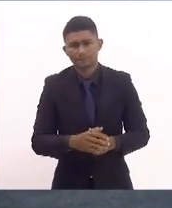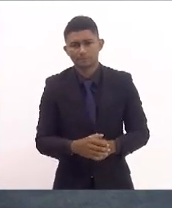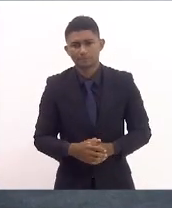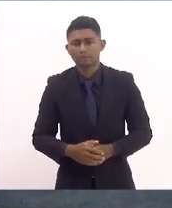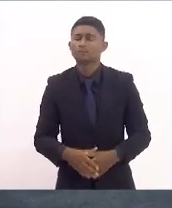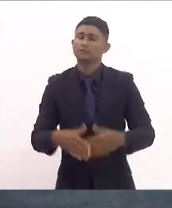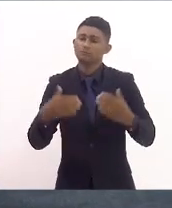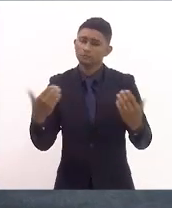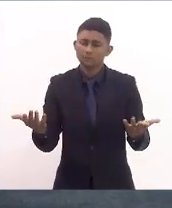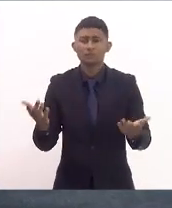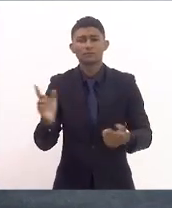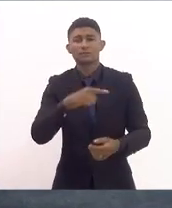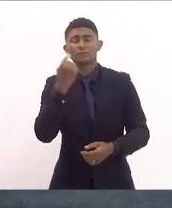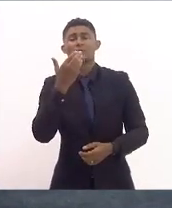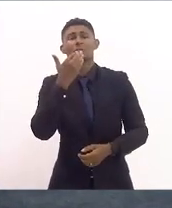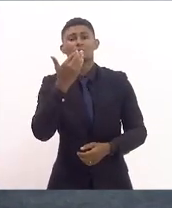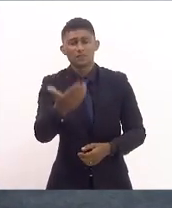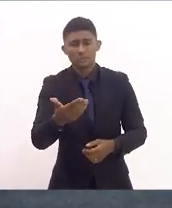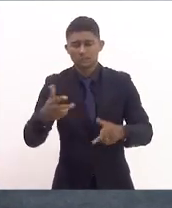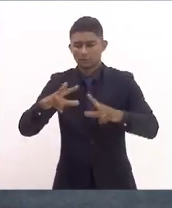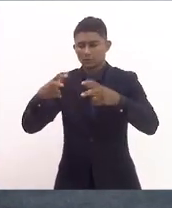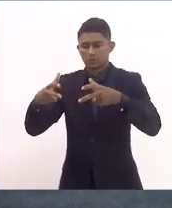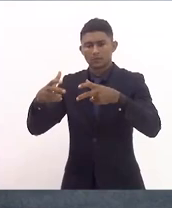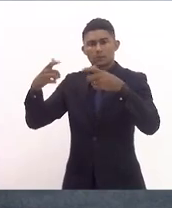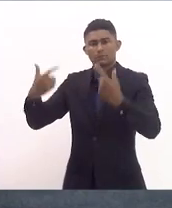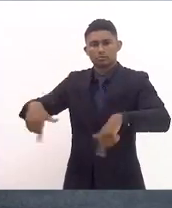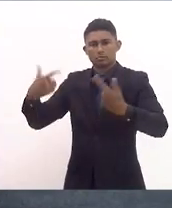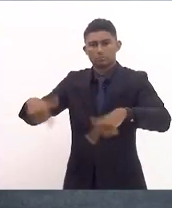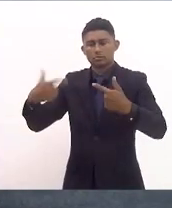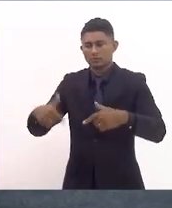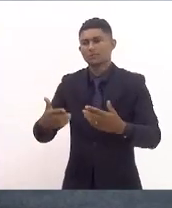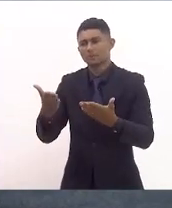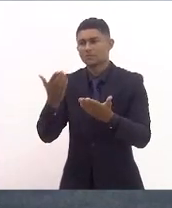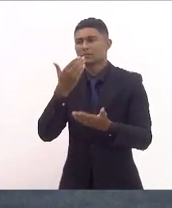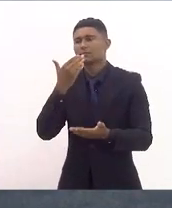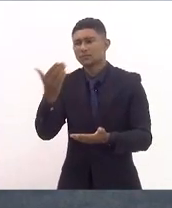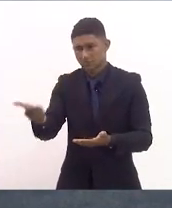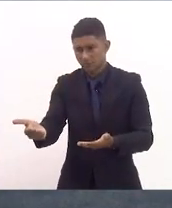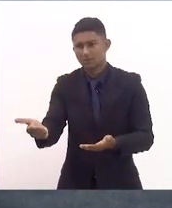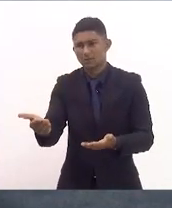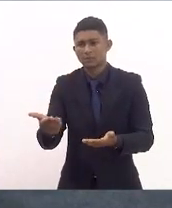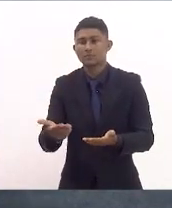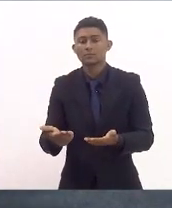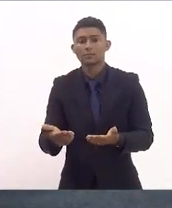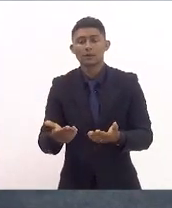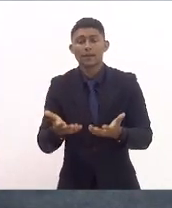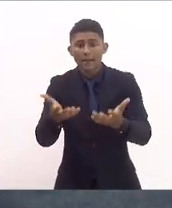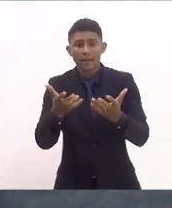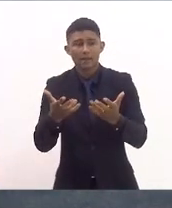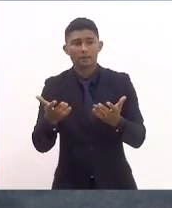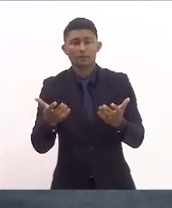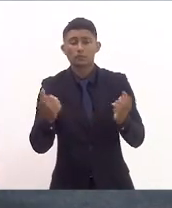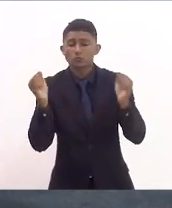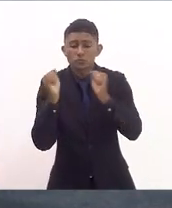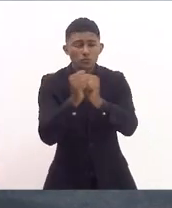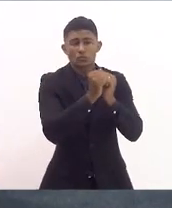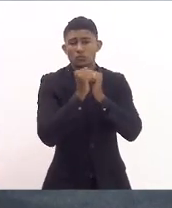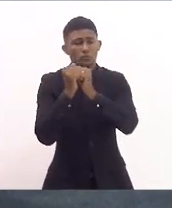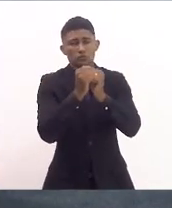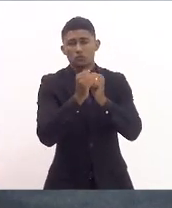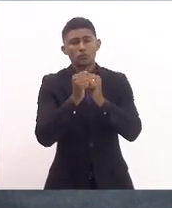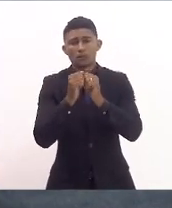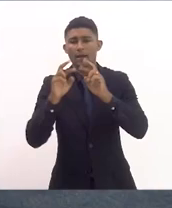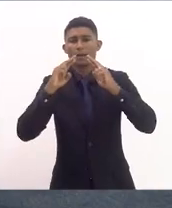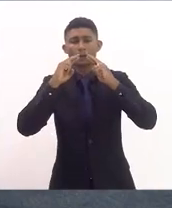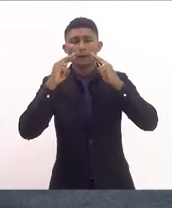nós somos pedindo a comissão de trabalho para estarmos juntas aqui na